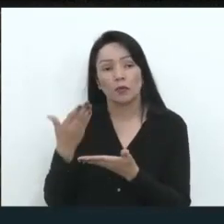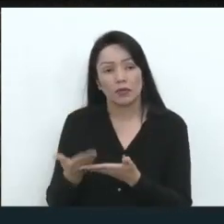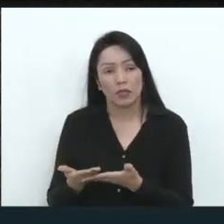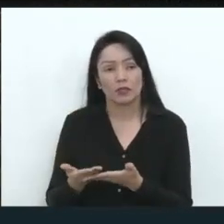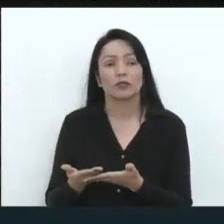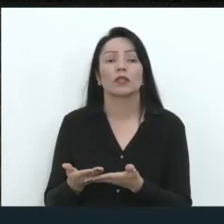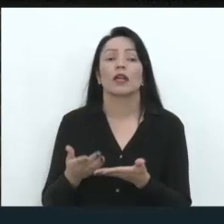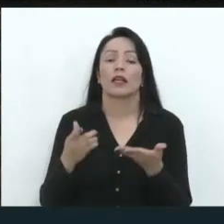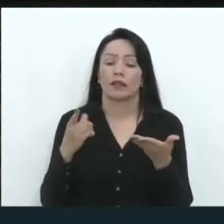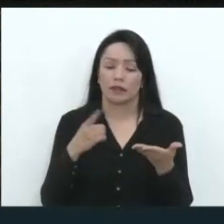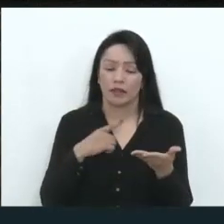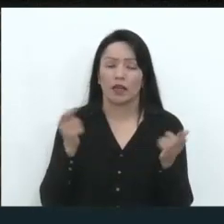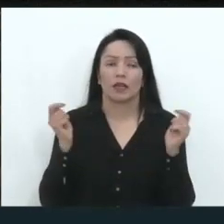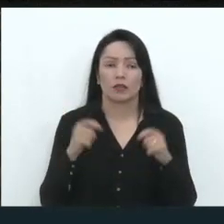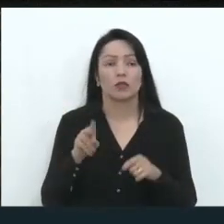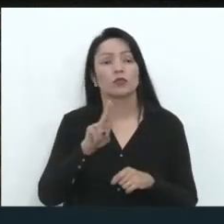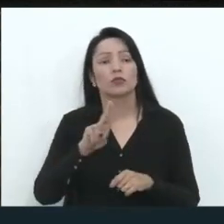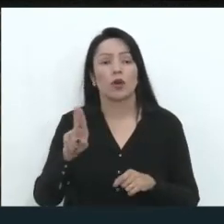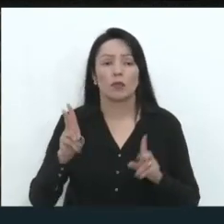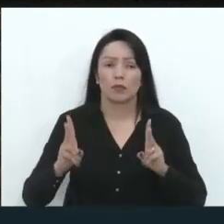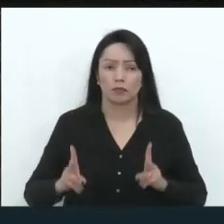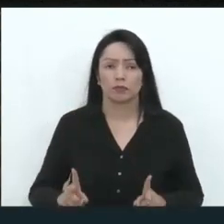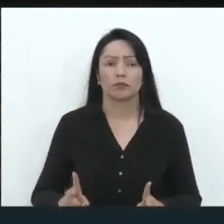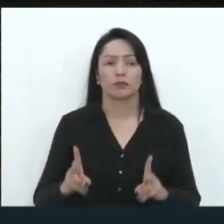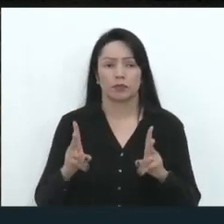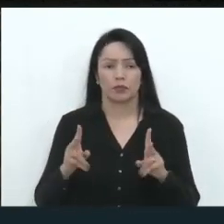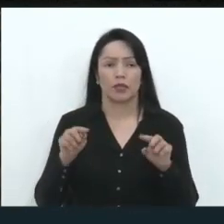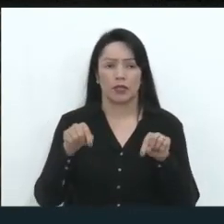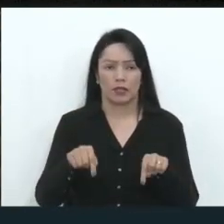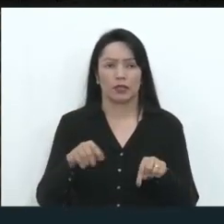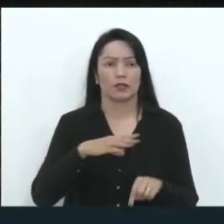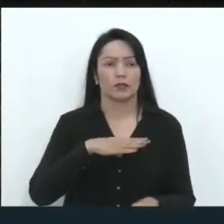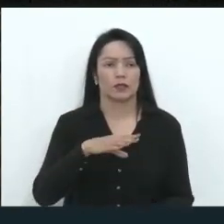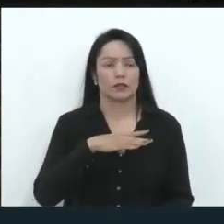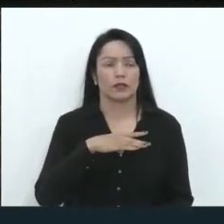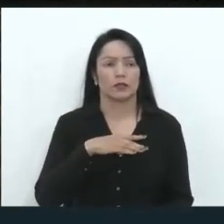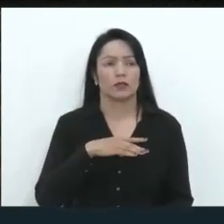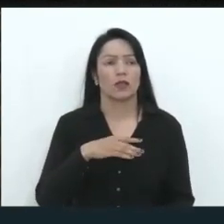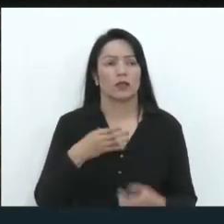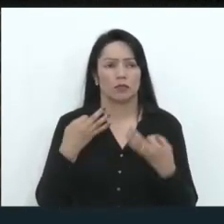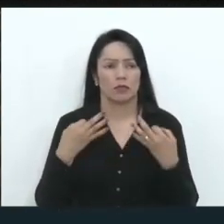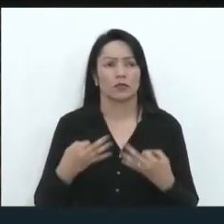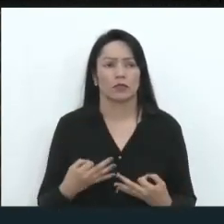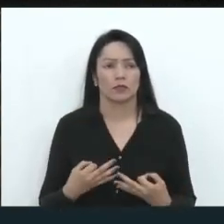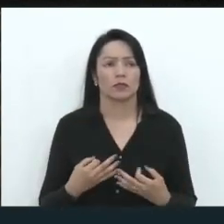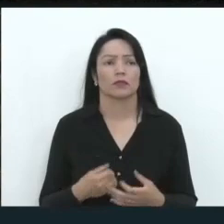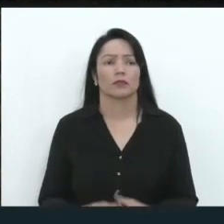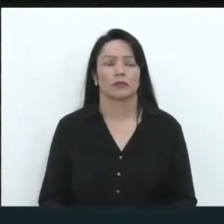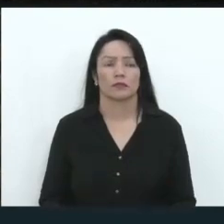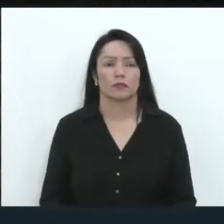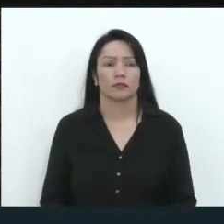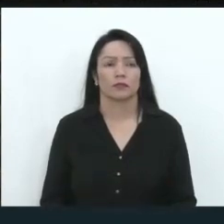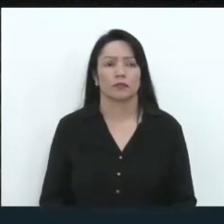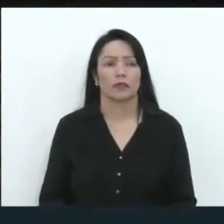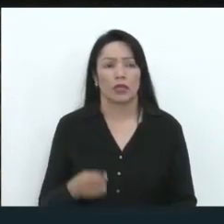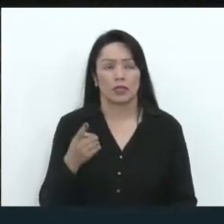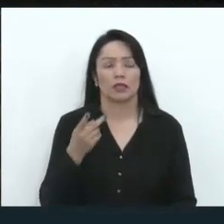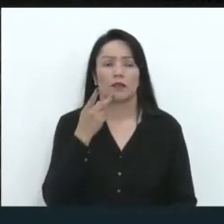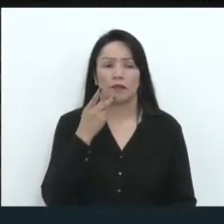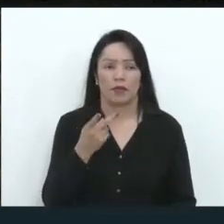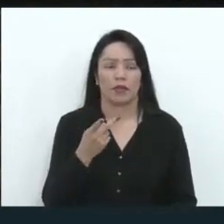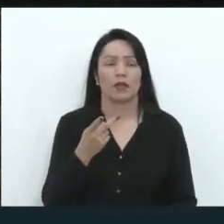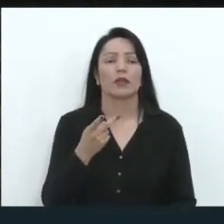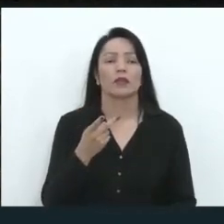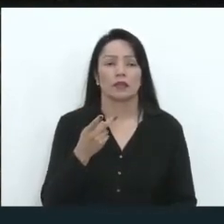poder o nome dele ser perpetuado aqui na cidade. Eu acho mais do que justo, mais do que correto. Era esse testemunho que eu queria dar aqui